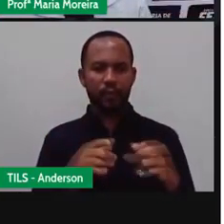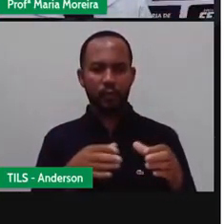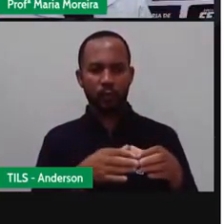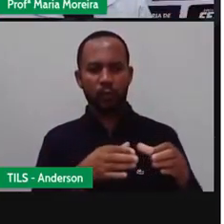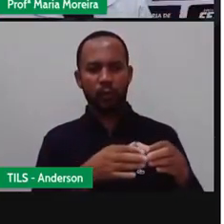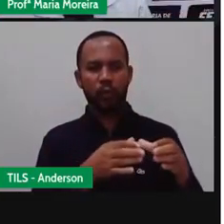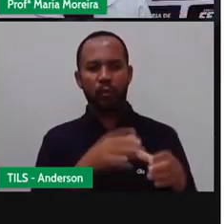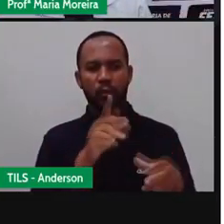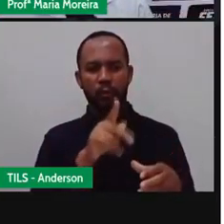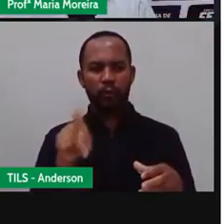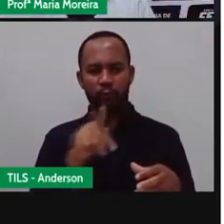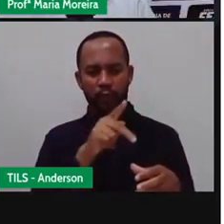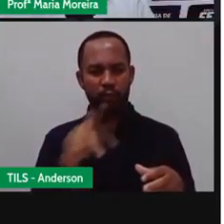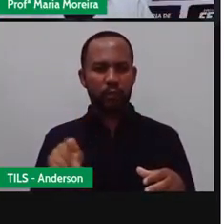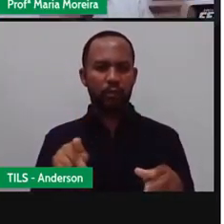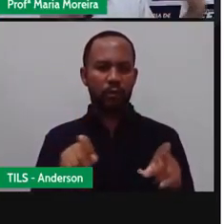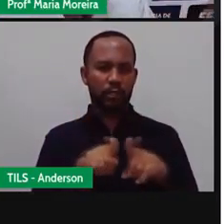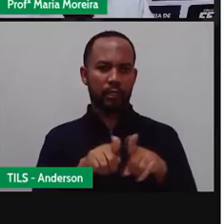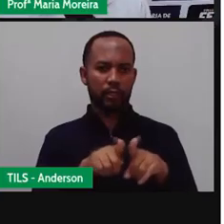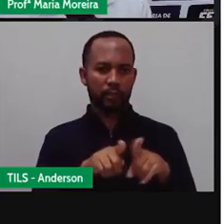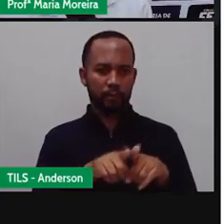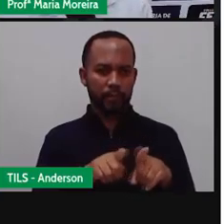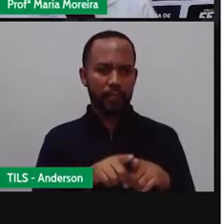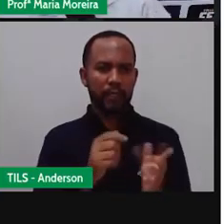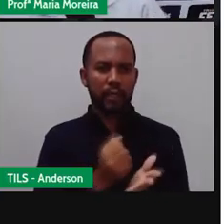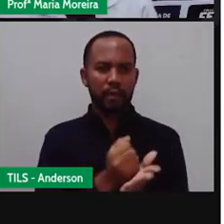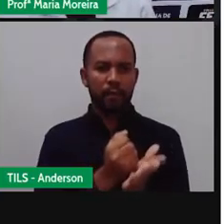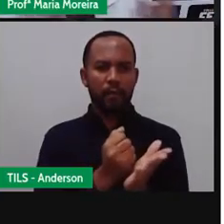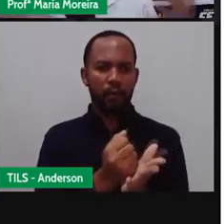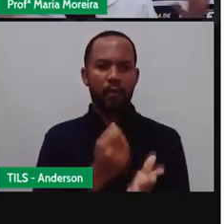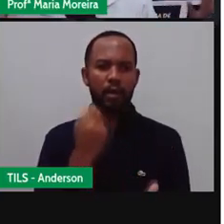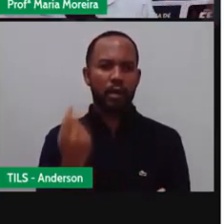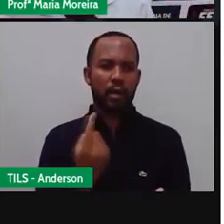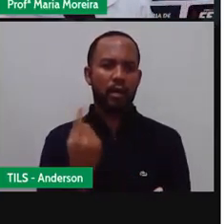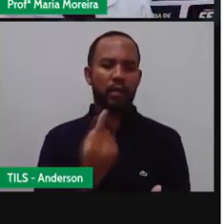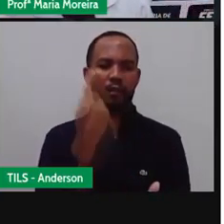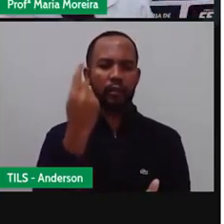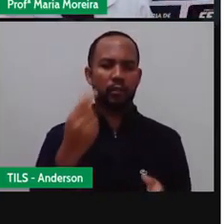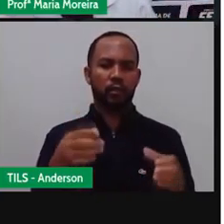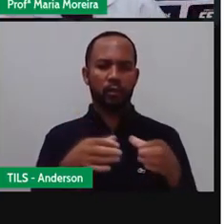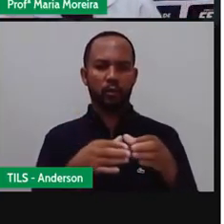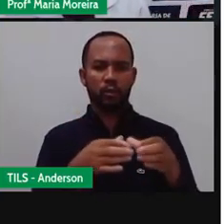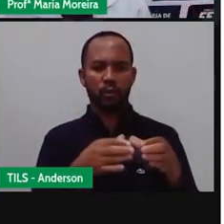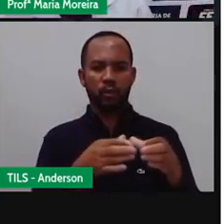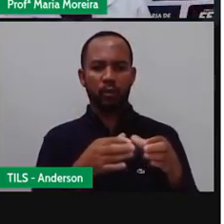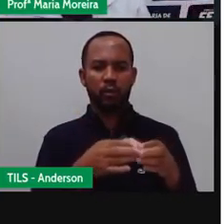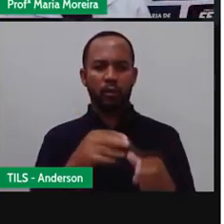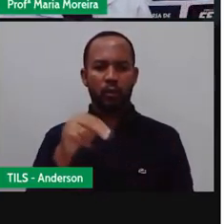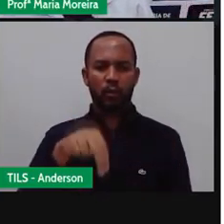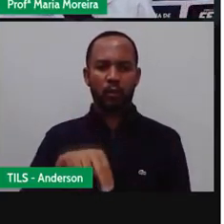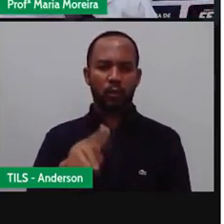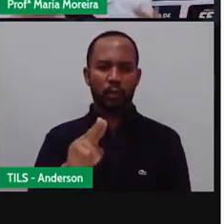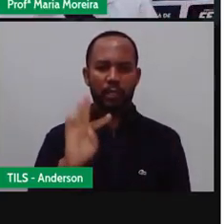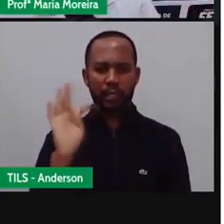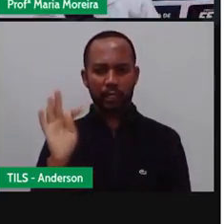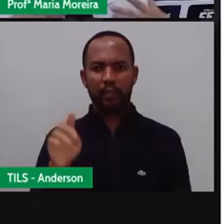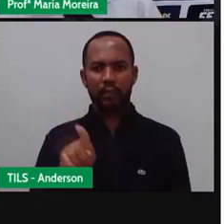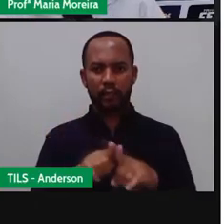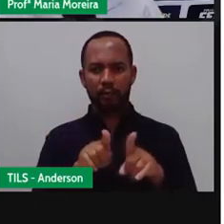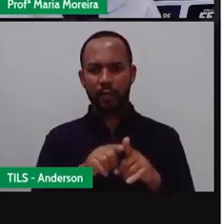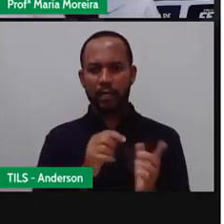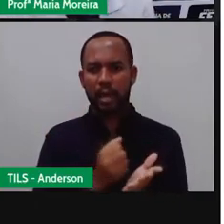né, de Provânia, né, ao apoio de Anderson, ao pessoal do Nutec que ficam aí por trás das câmeras, a todo o apoio